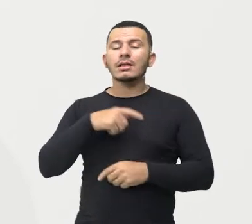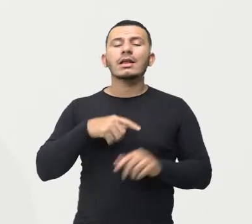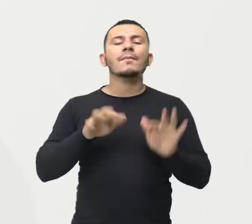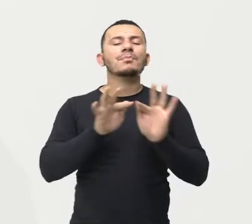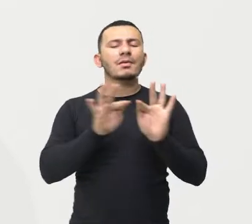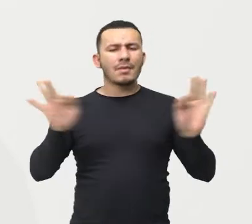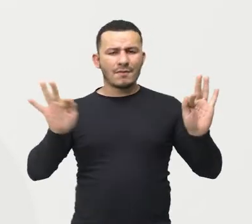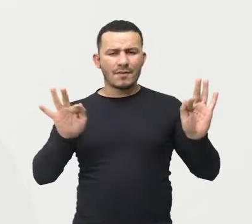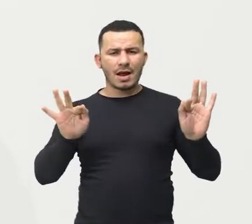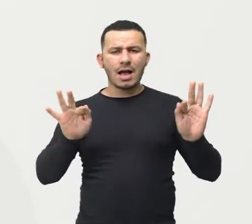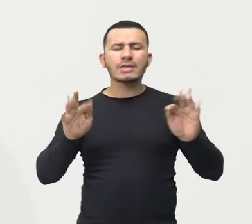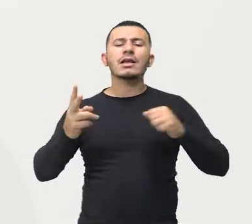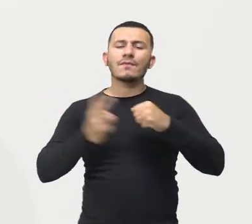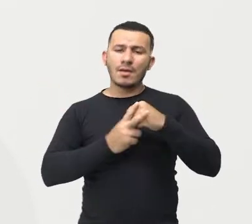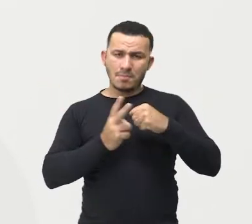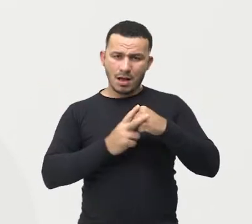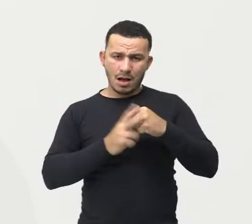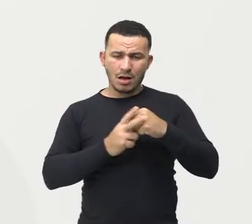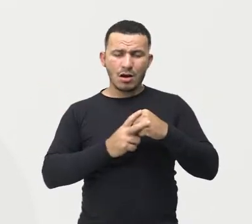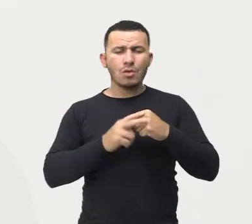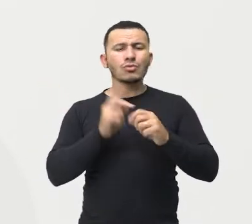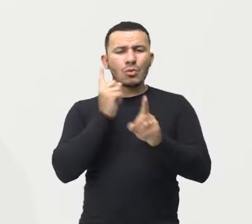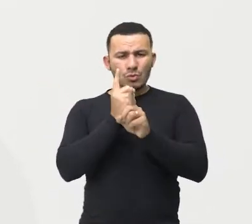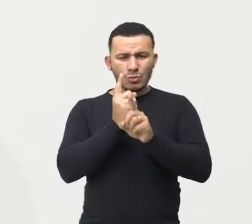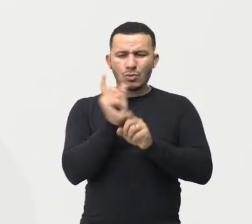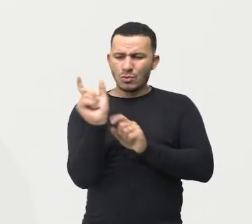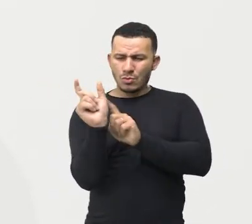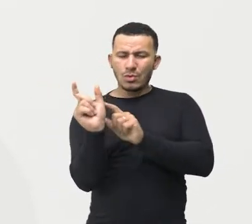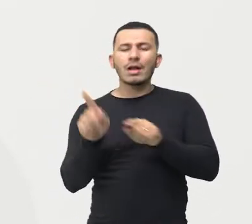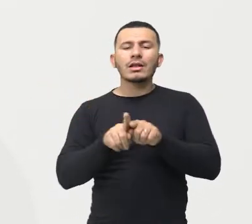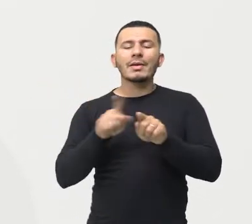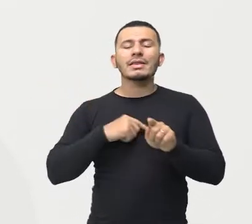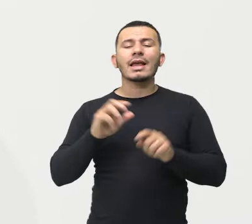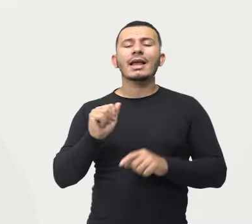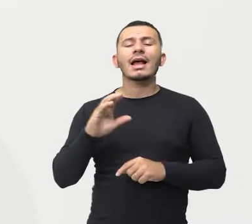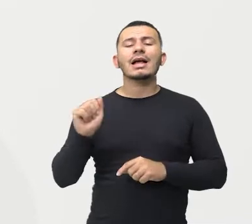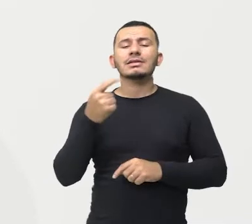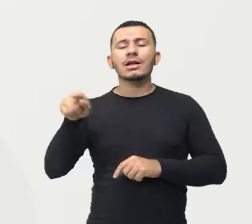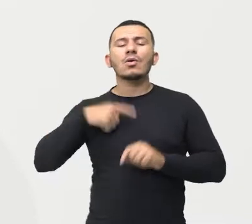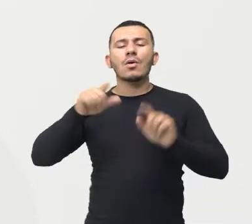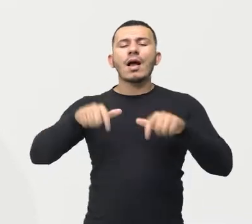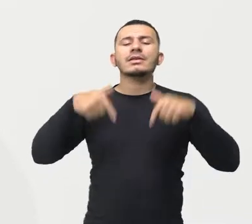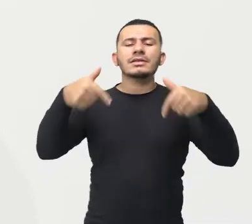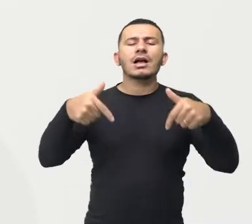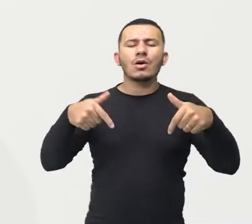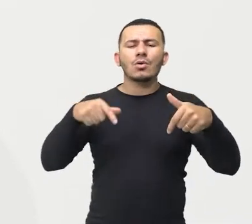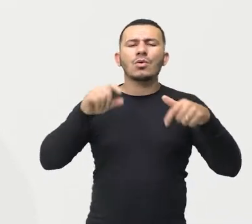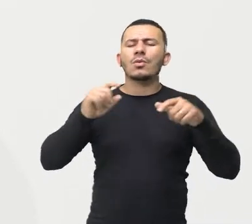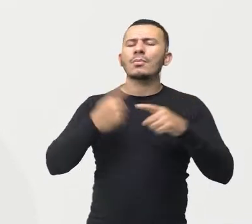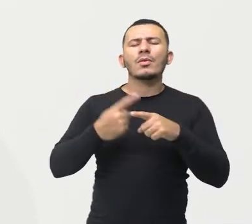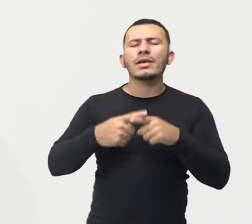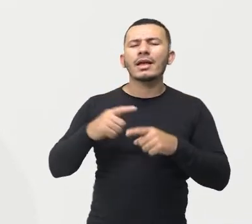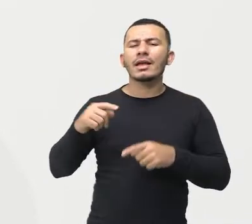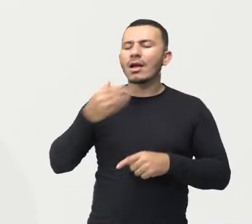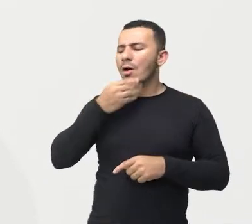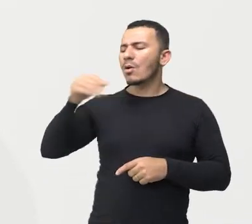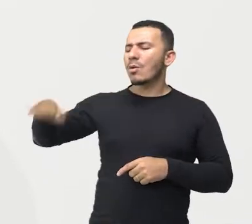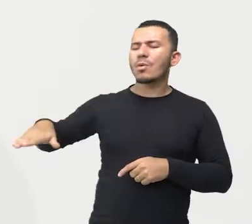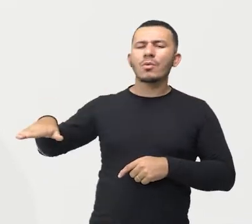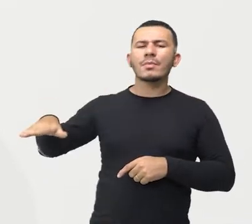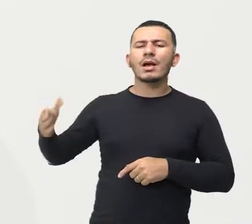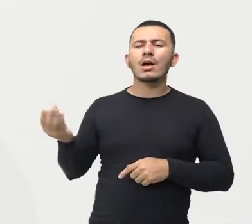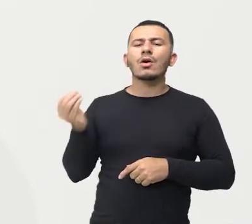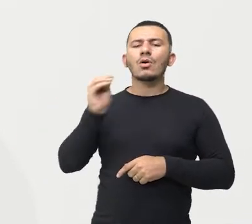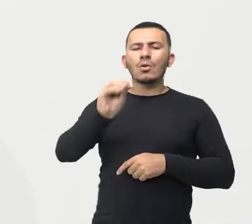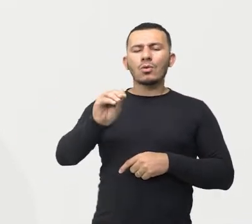certo? Porque eu tenho um verbo aí e percebo que já tem uma ação, ou seja, foi o menino. Por que será que se colocou